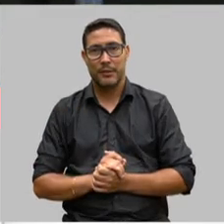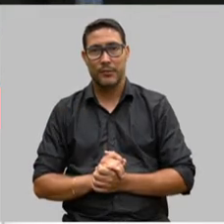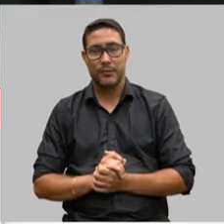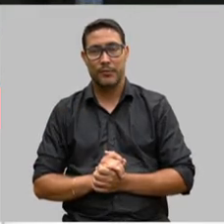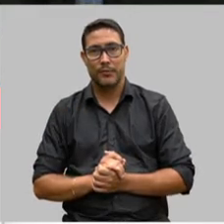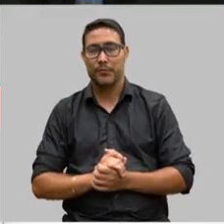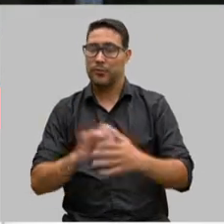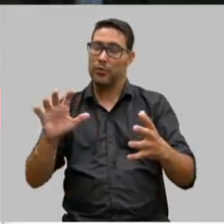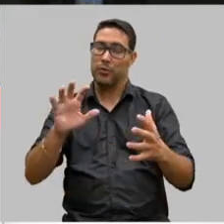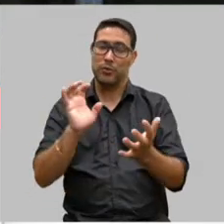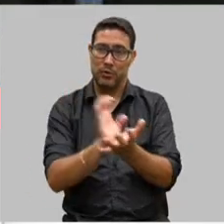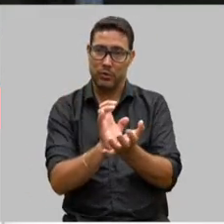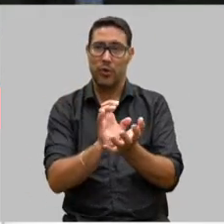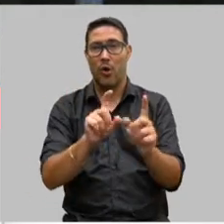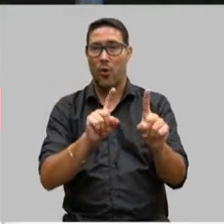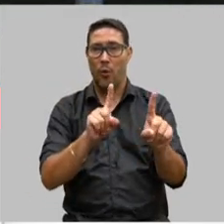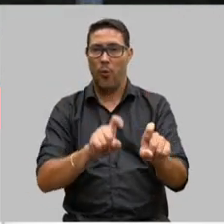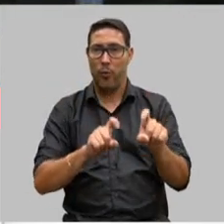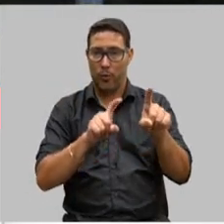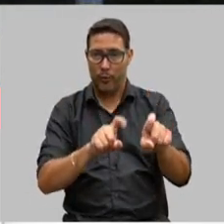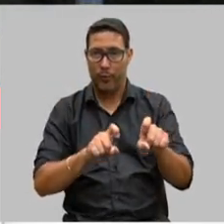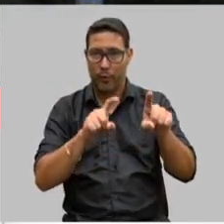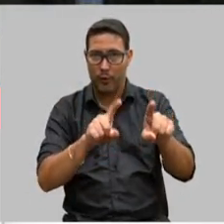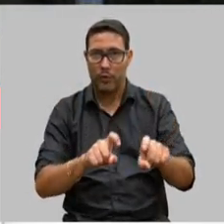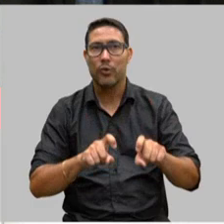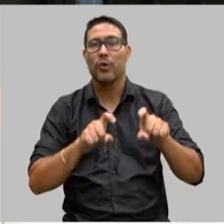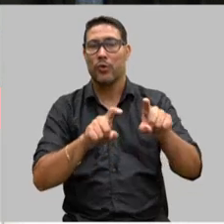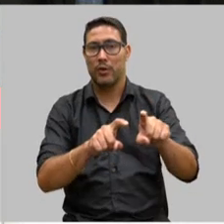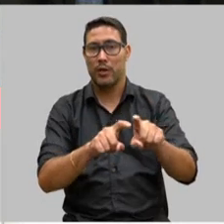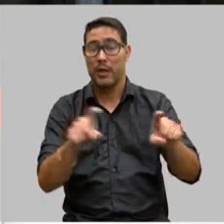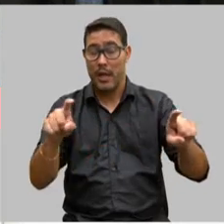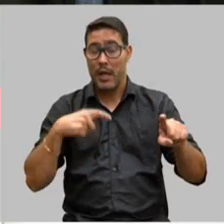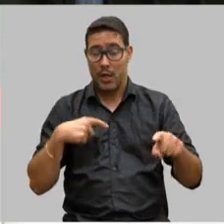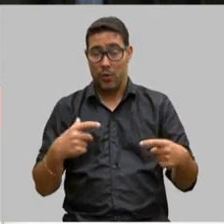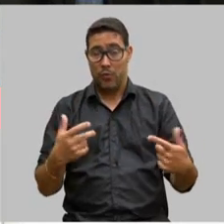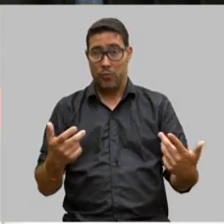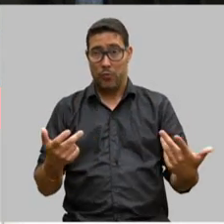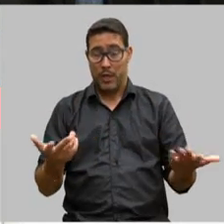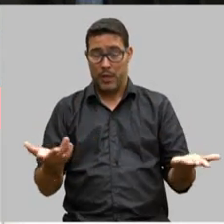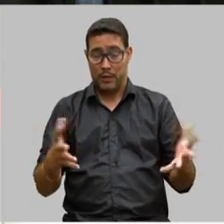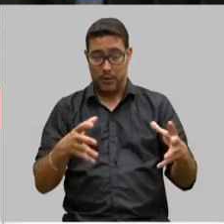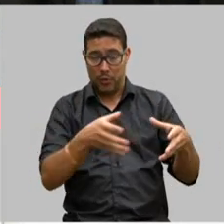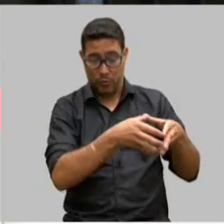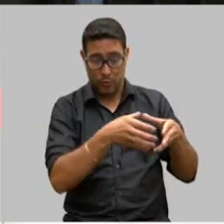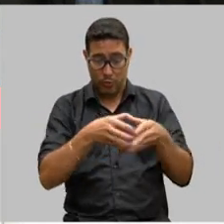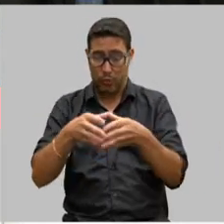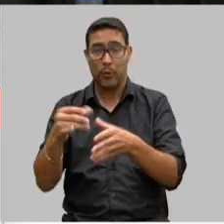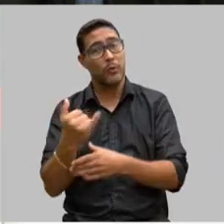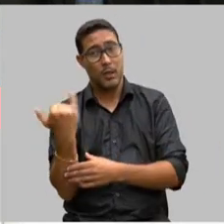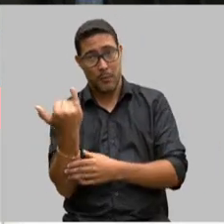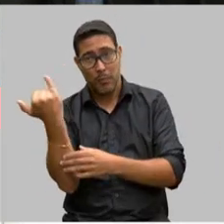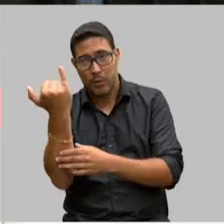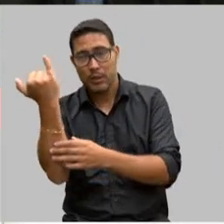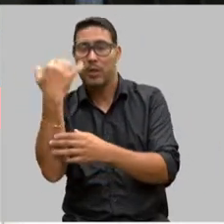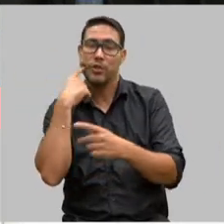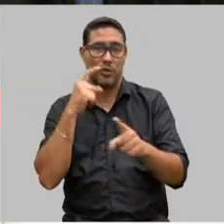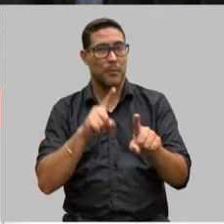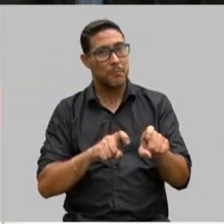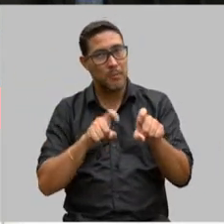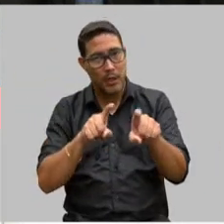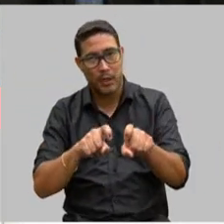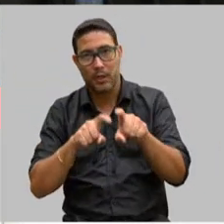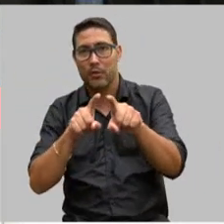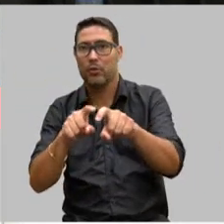setor agricultura, é lógico, esses sistemas são importantes para a agricultura. Não adianta achar que